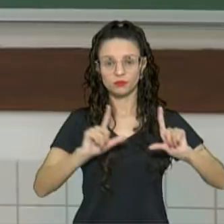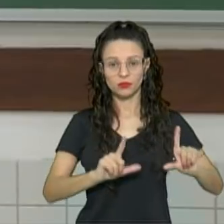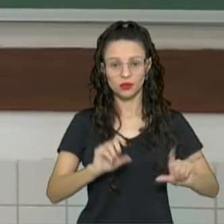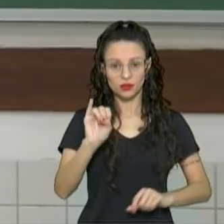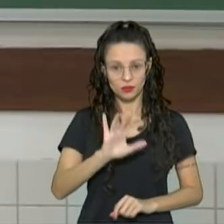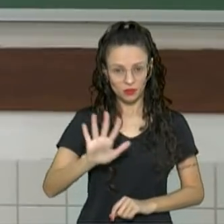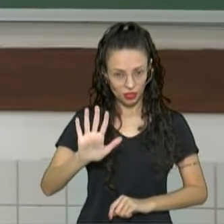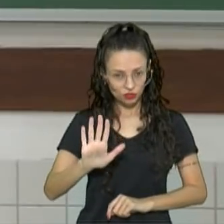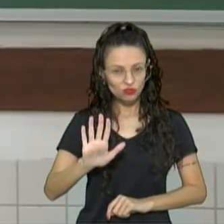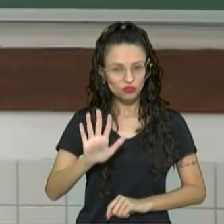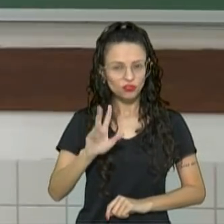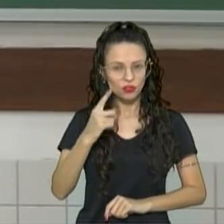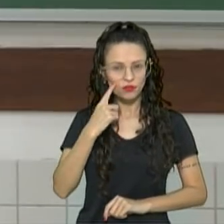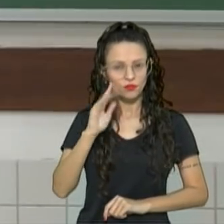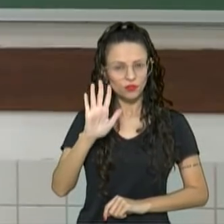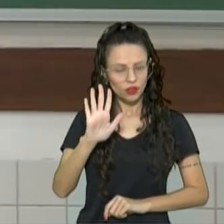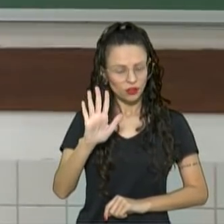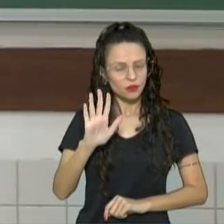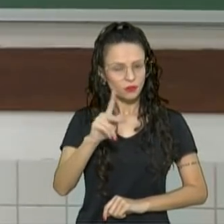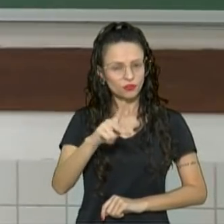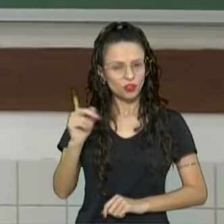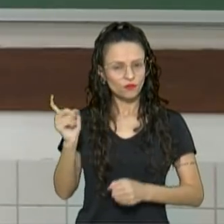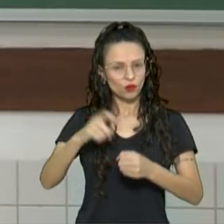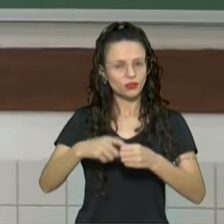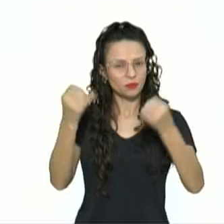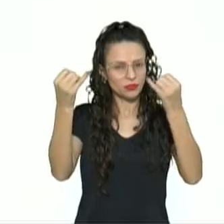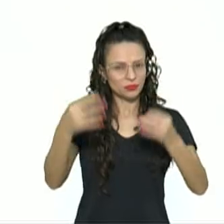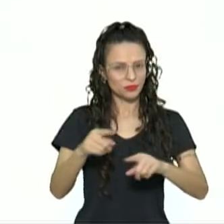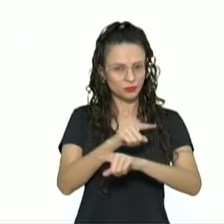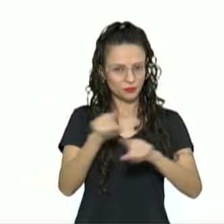daqui a pouco a prof volta para comentar com vocês.